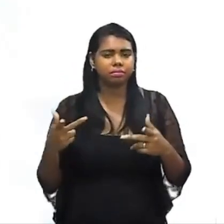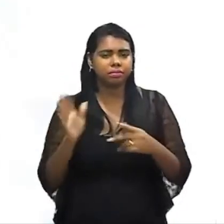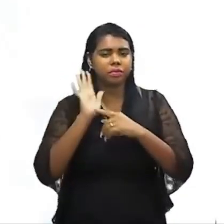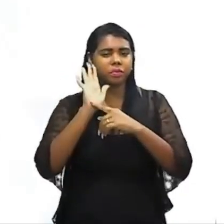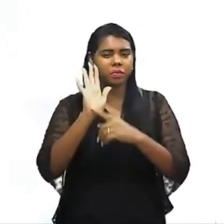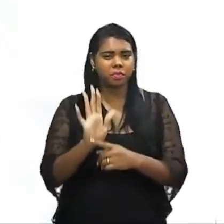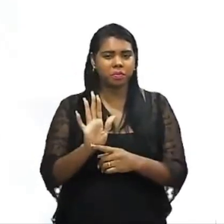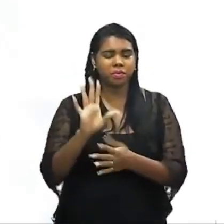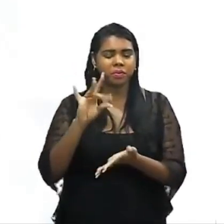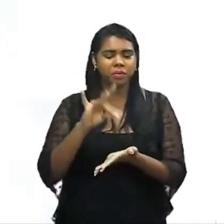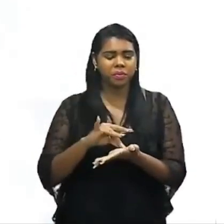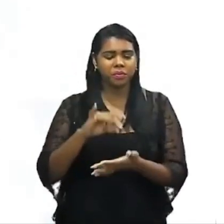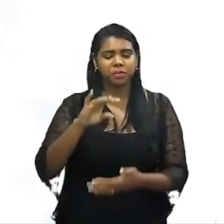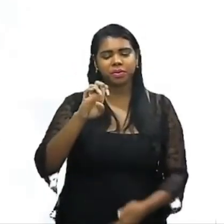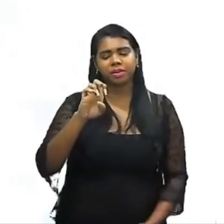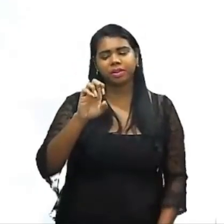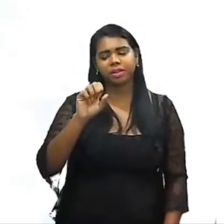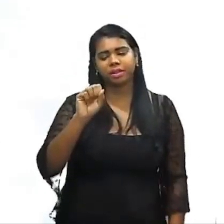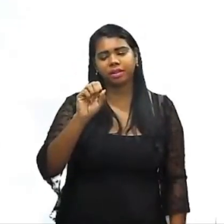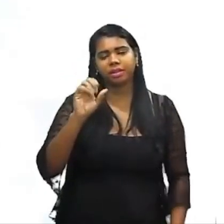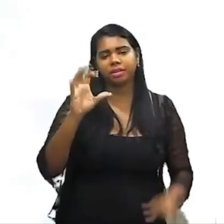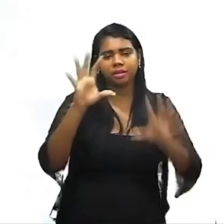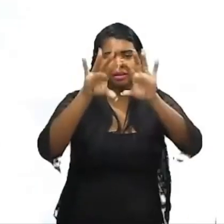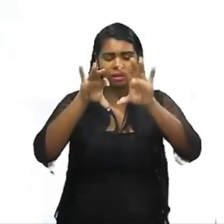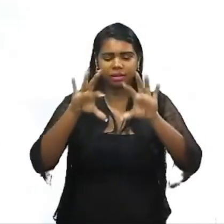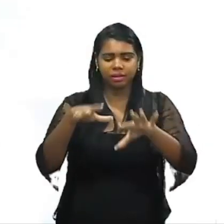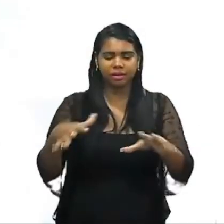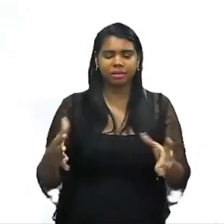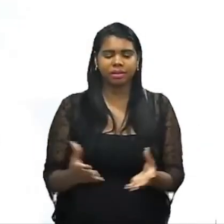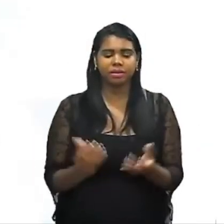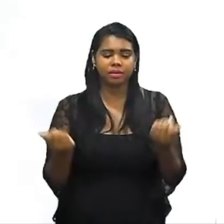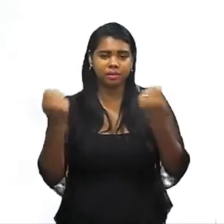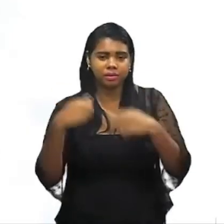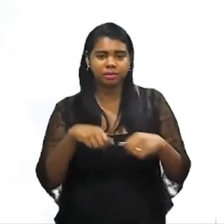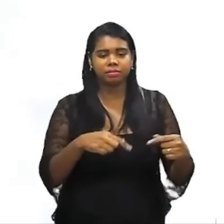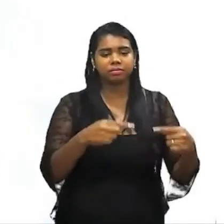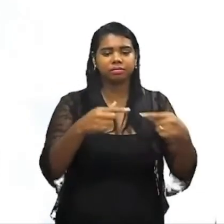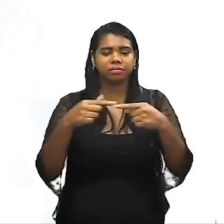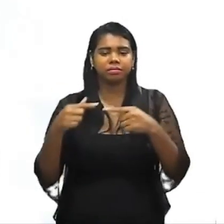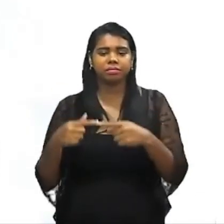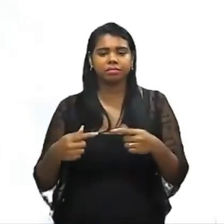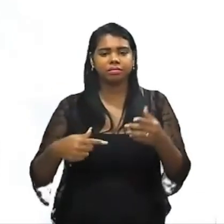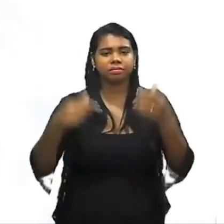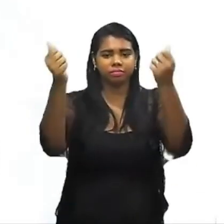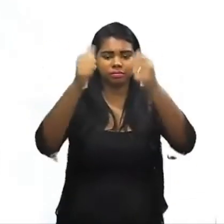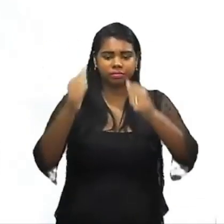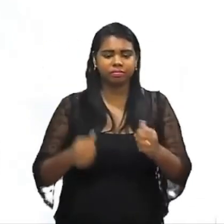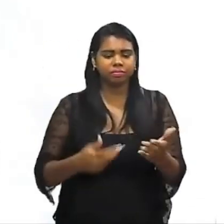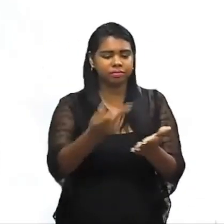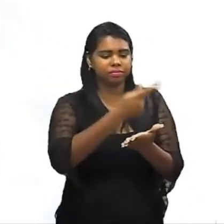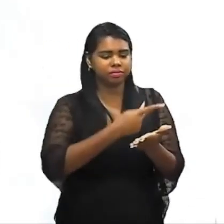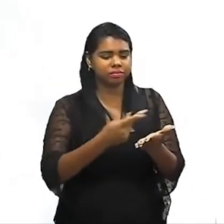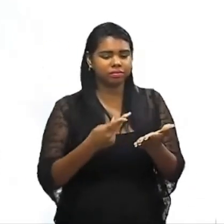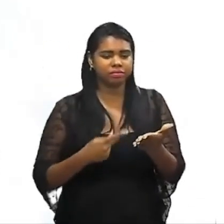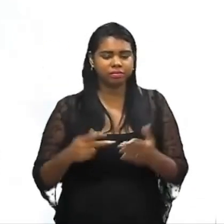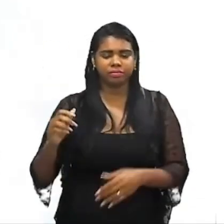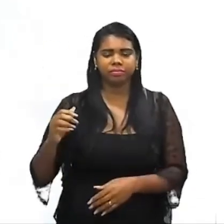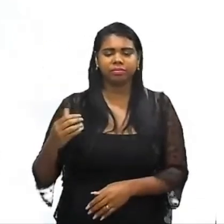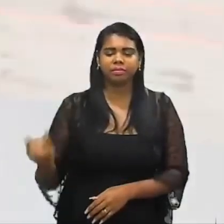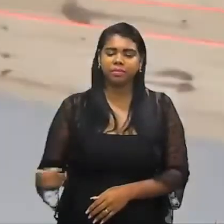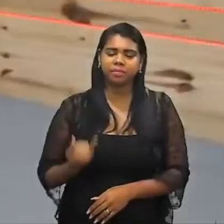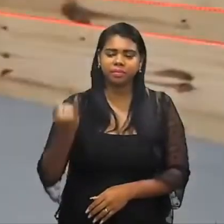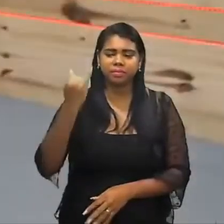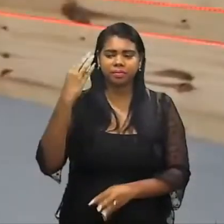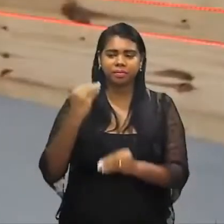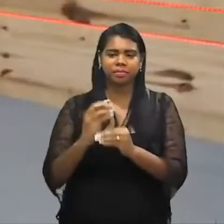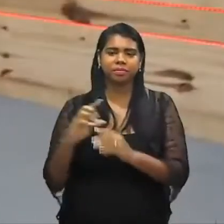esses elementos da escultura, ele está trazendo a possibilidade da gente estar em contato com a arte o tempo todo, né? Então, isso é muito rico, isso é muito importante para